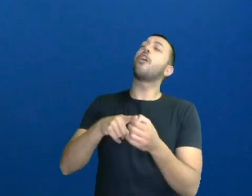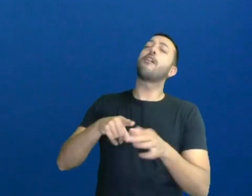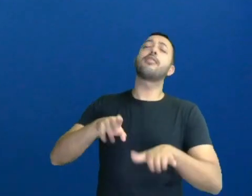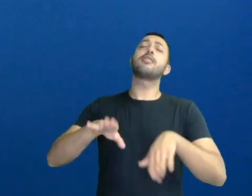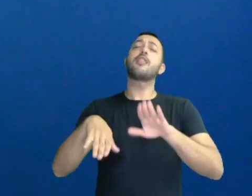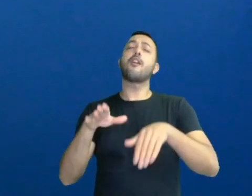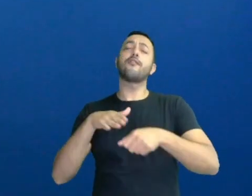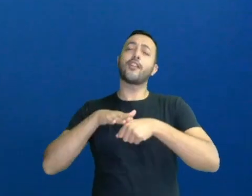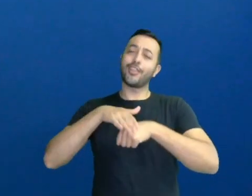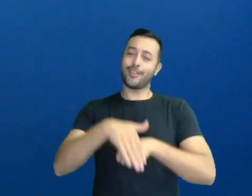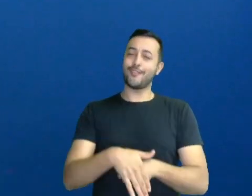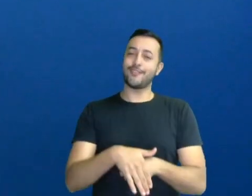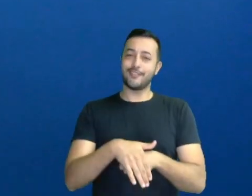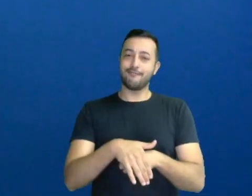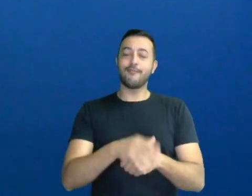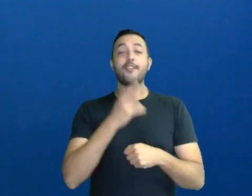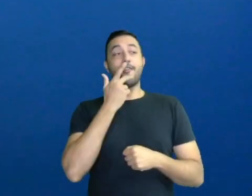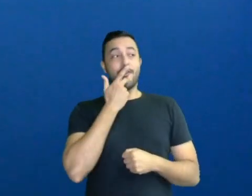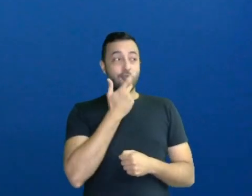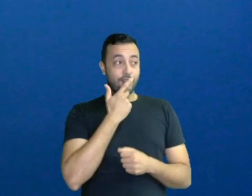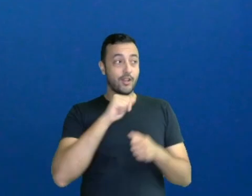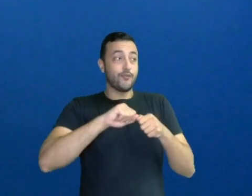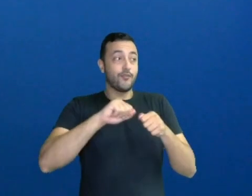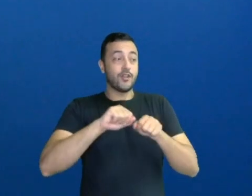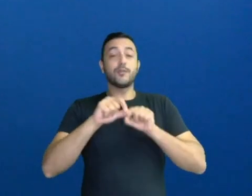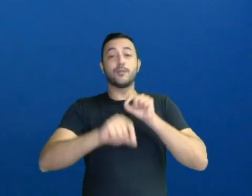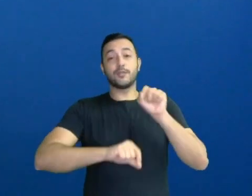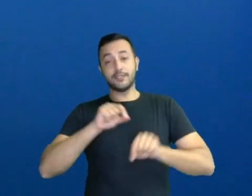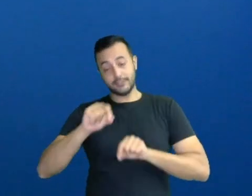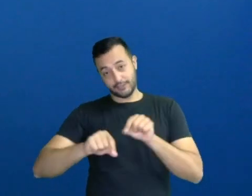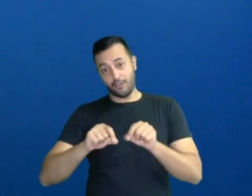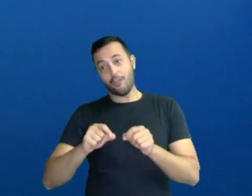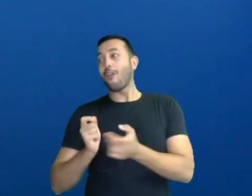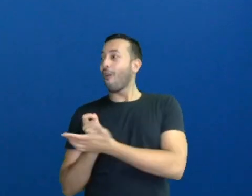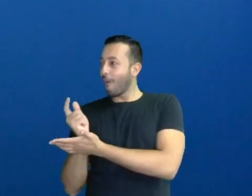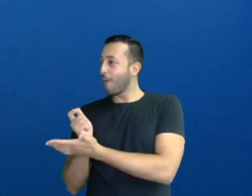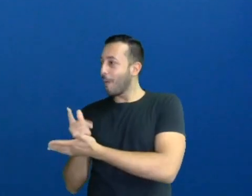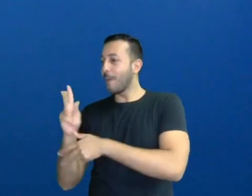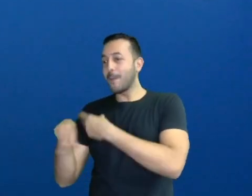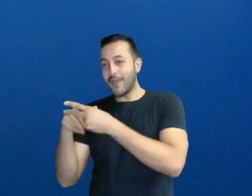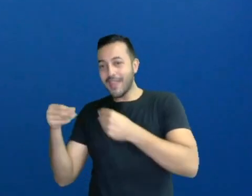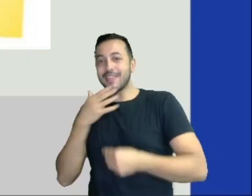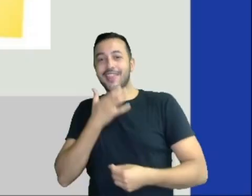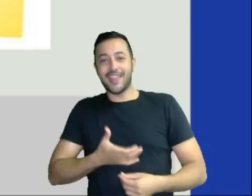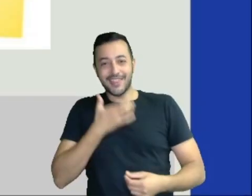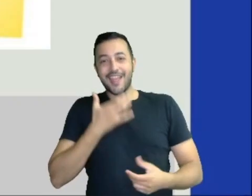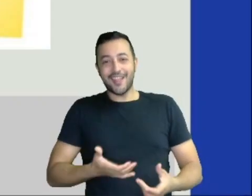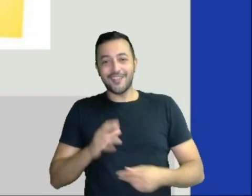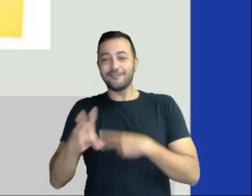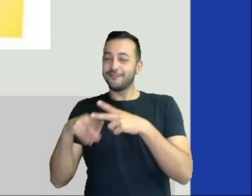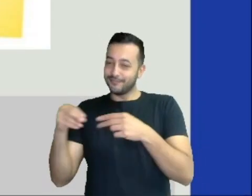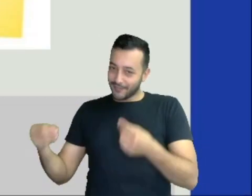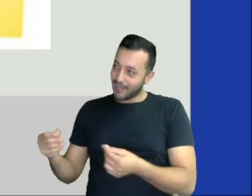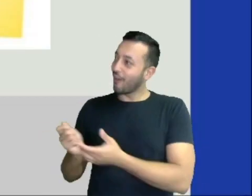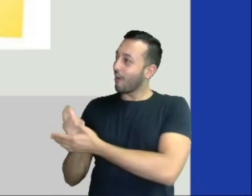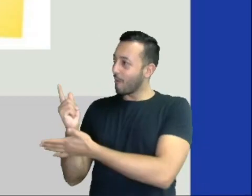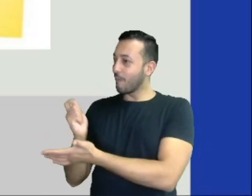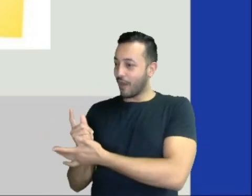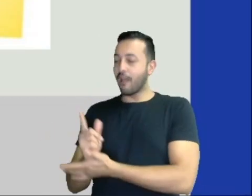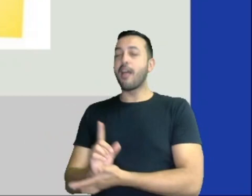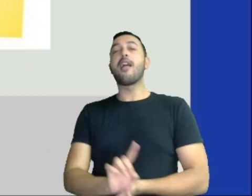meu mente a noite disse o que ia fazer que ia comprar uns presentes de Natal né e